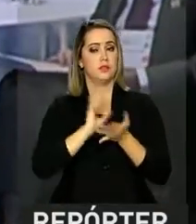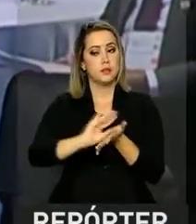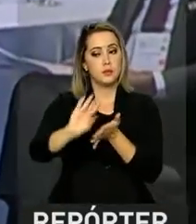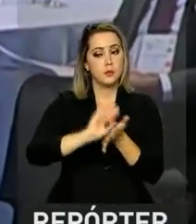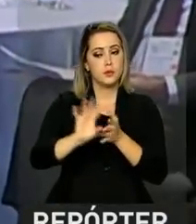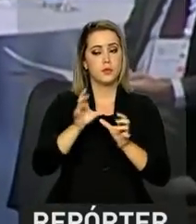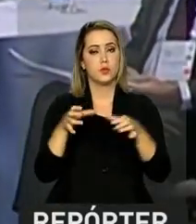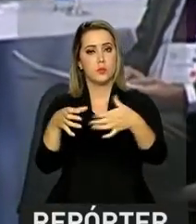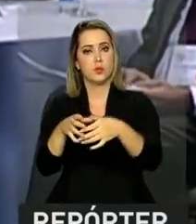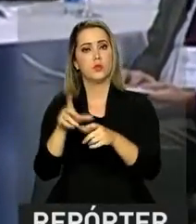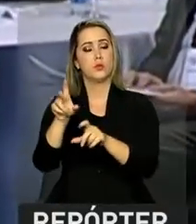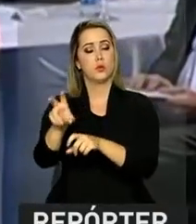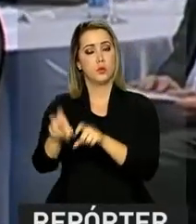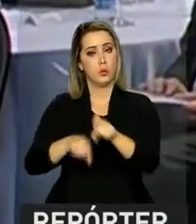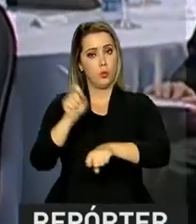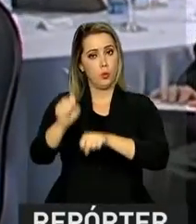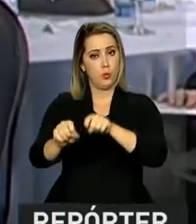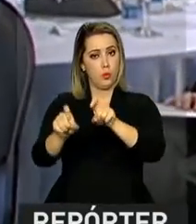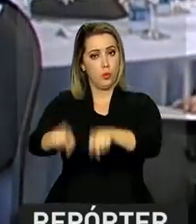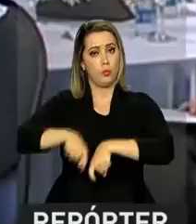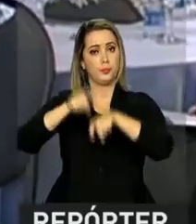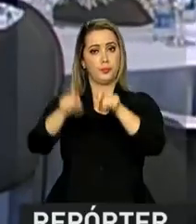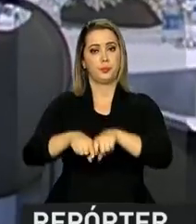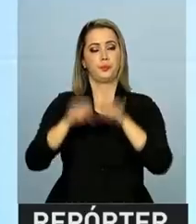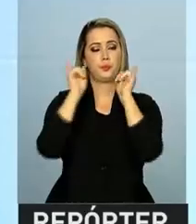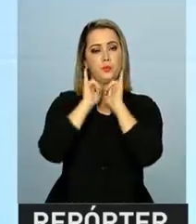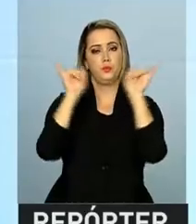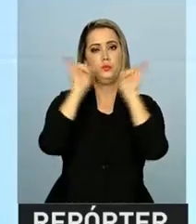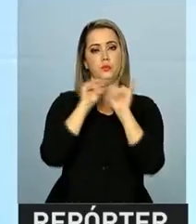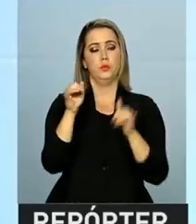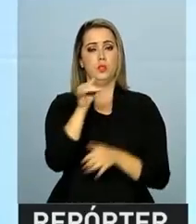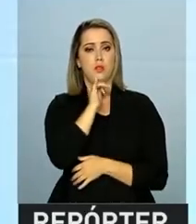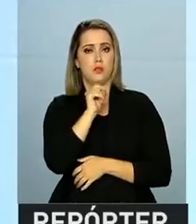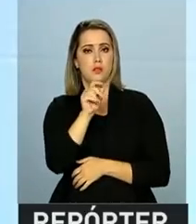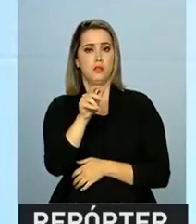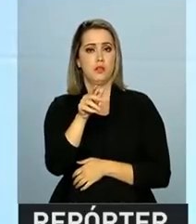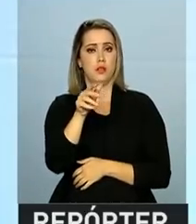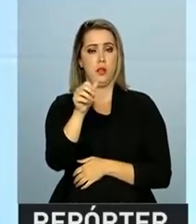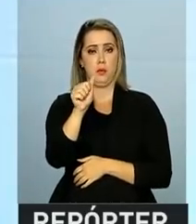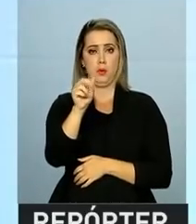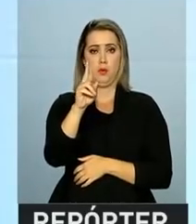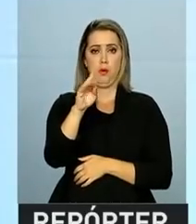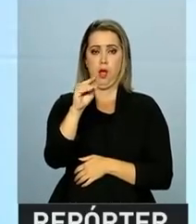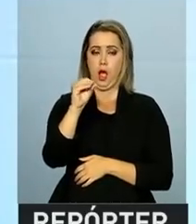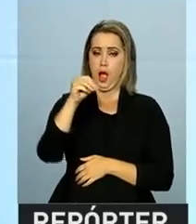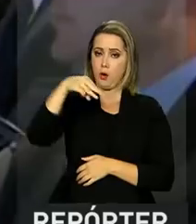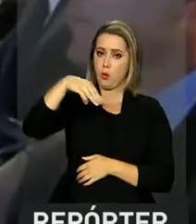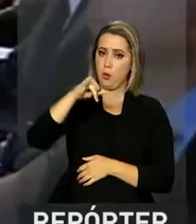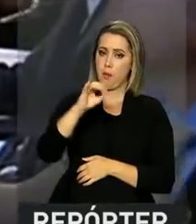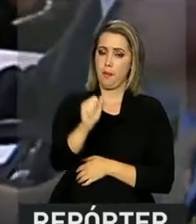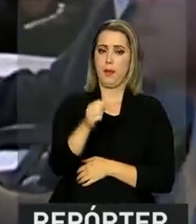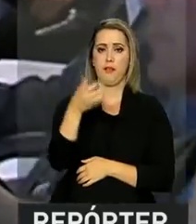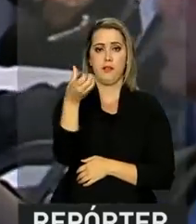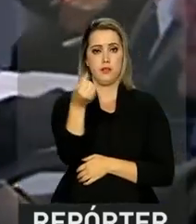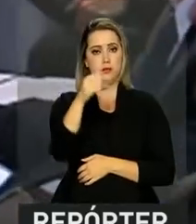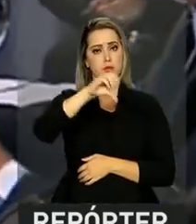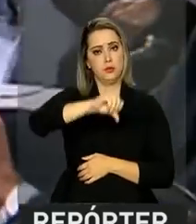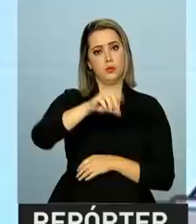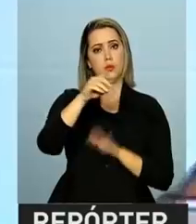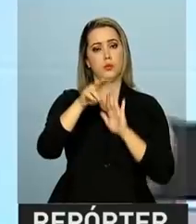dos produtores. Lançou também iniciativas como o Plano AgroMais, com 69 medidas